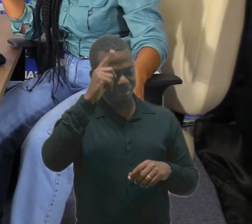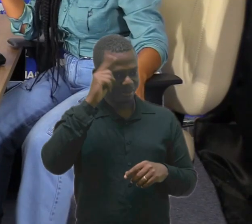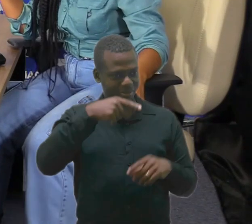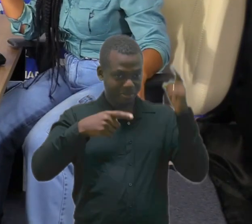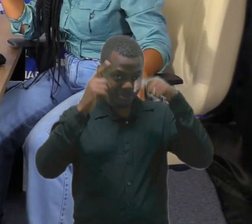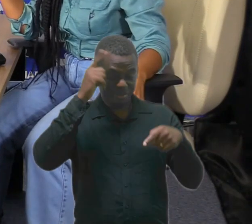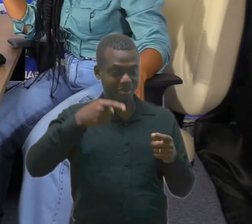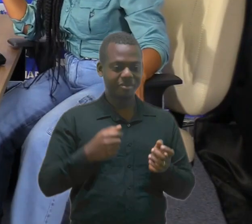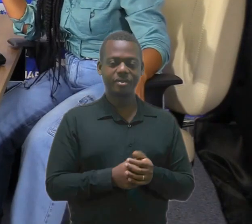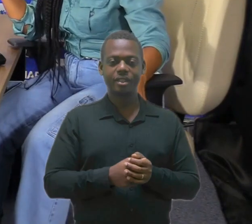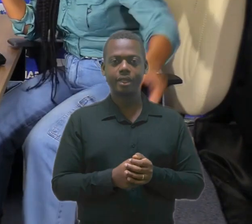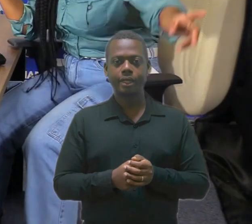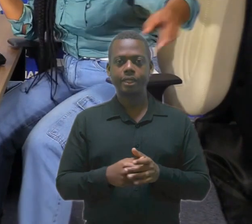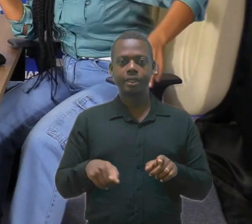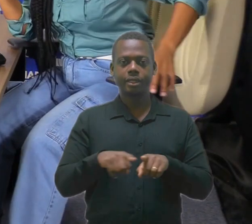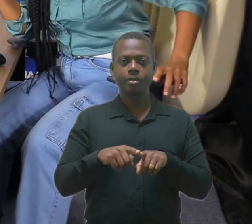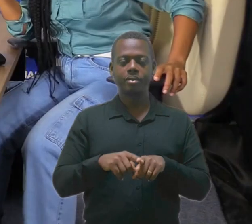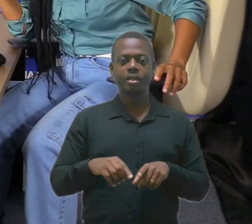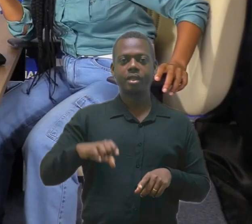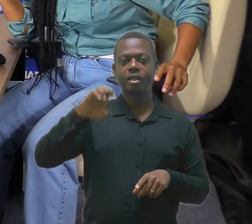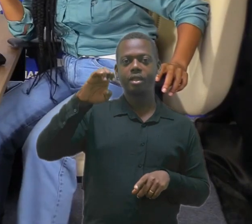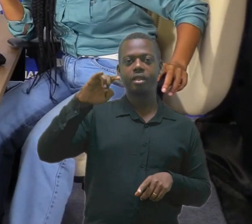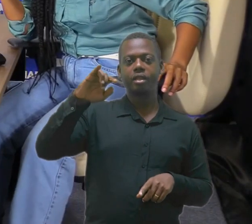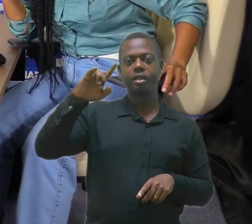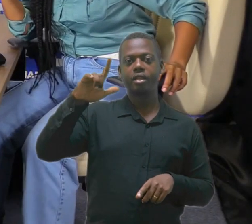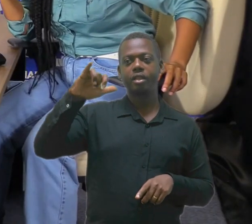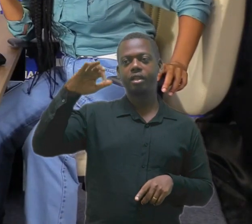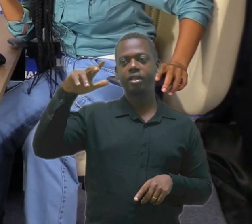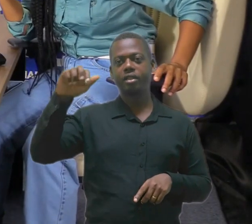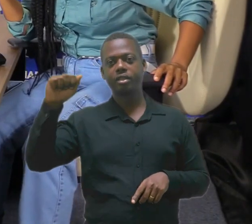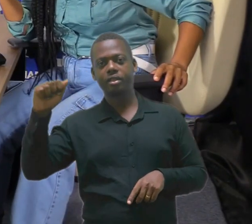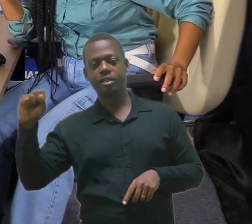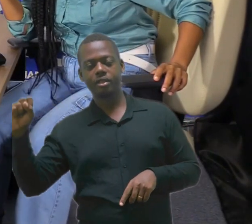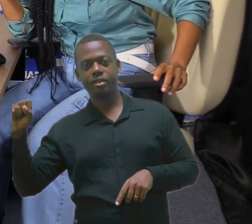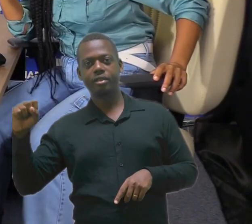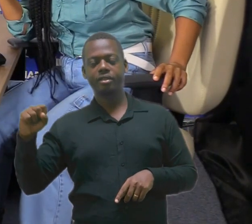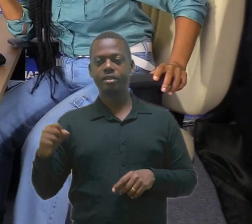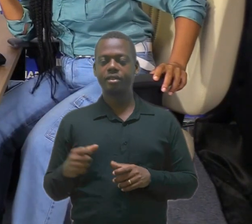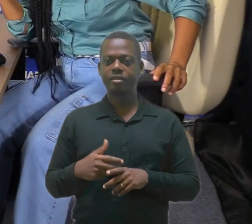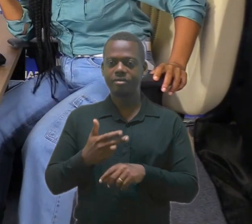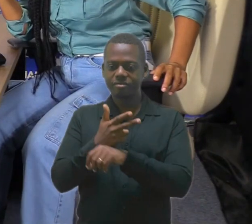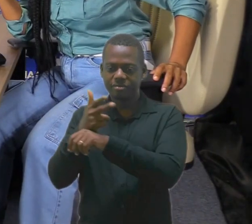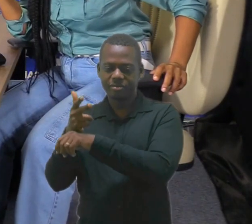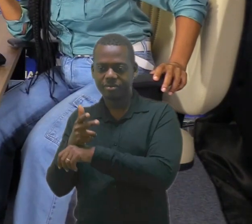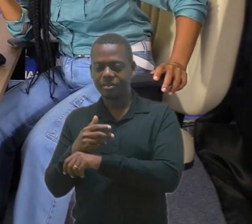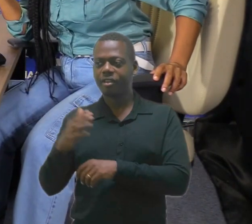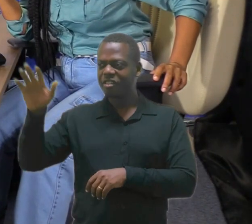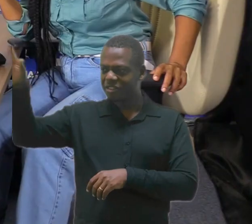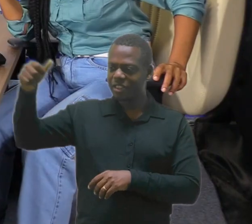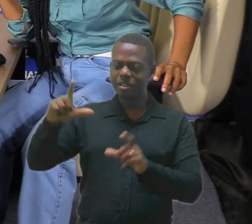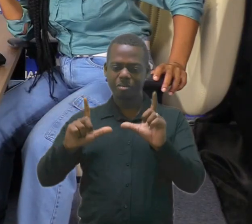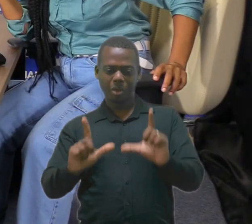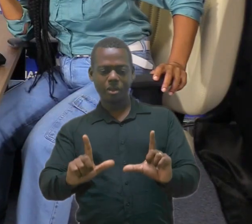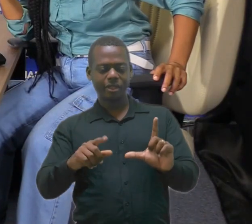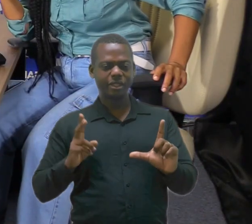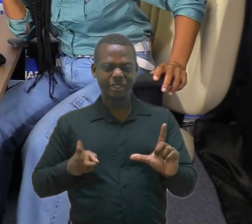hein, Desafio. E Elias também. Gente, eu quero fazer minhas considerações. Elias, meu cameraman aqui. Cadê Elias? Elias, vem fazer